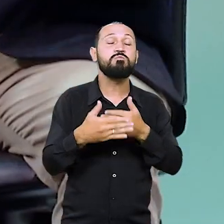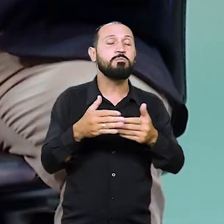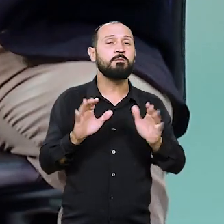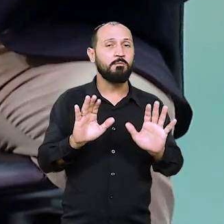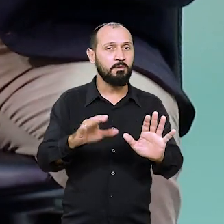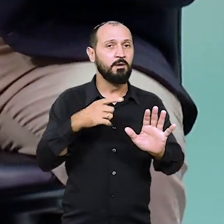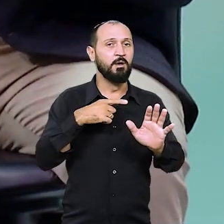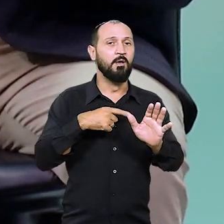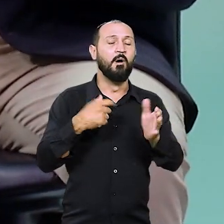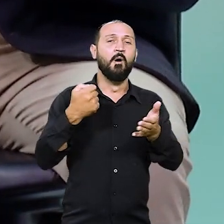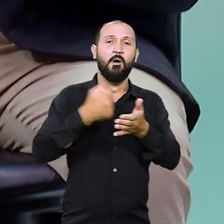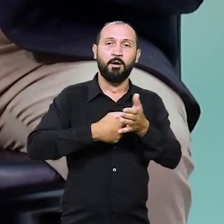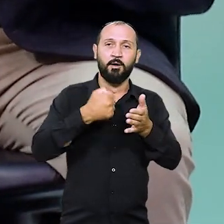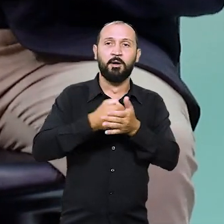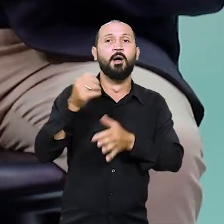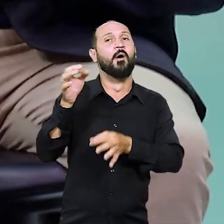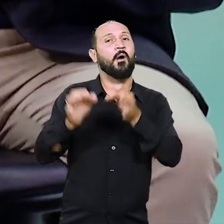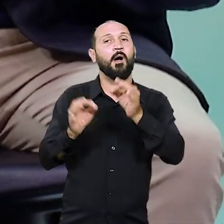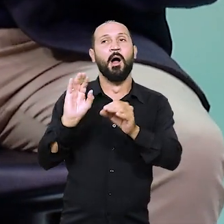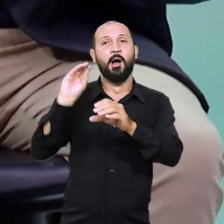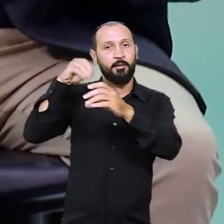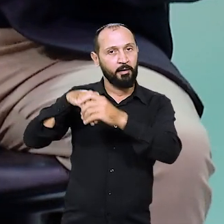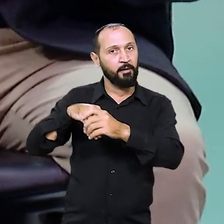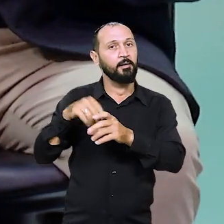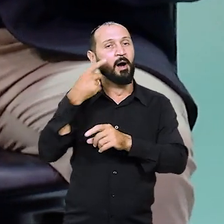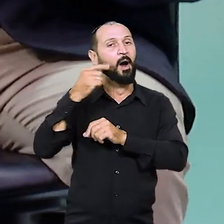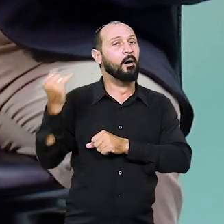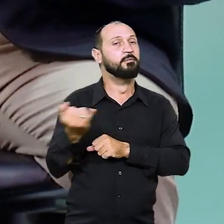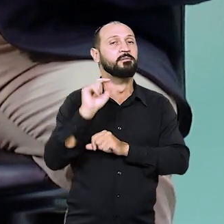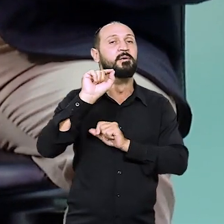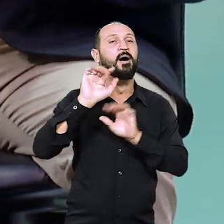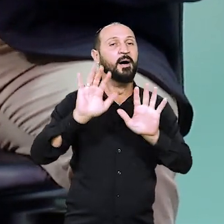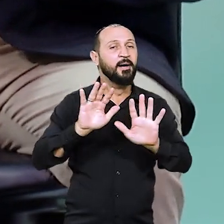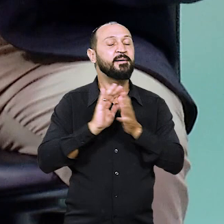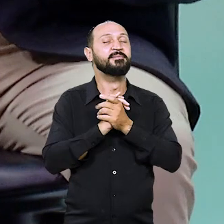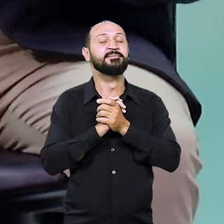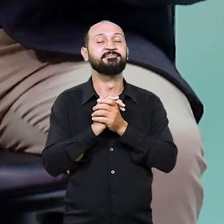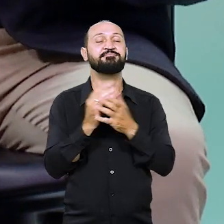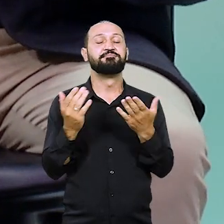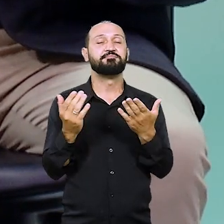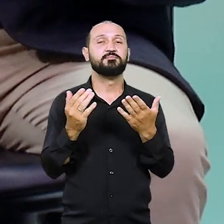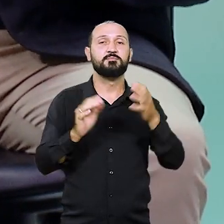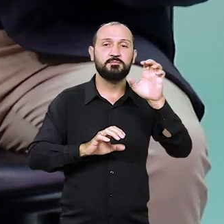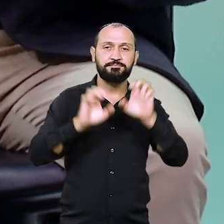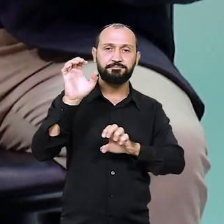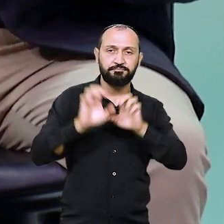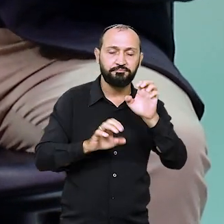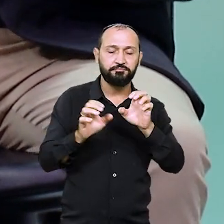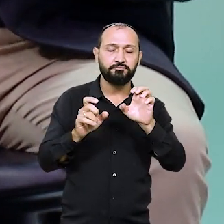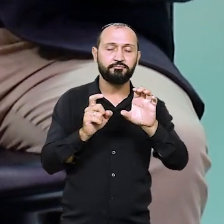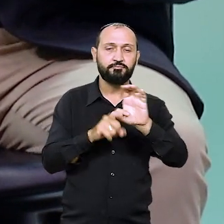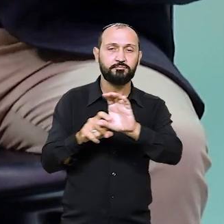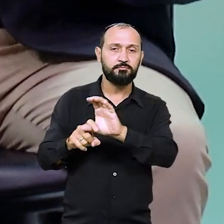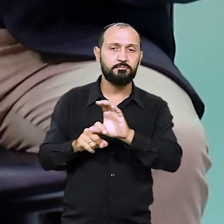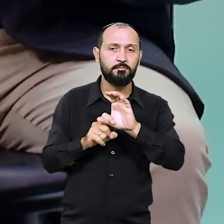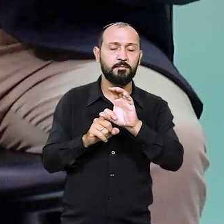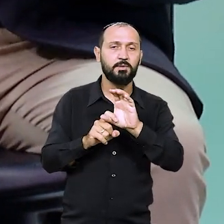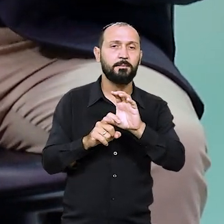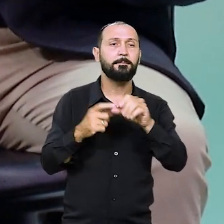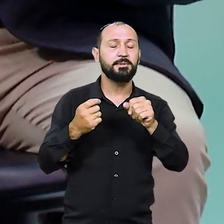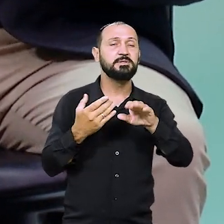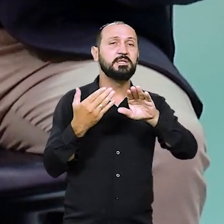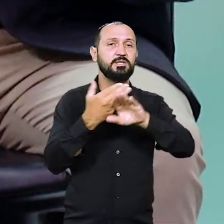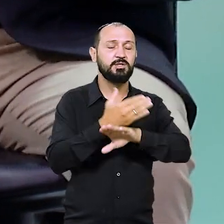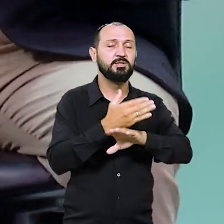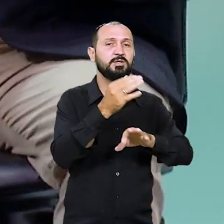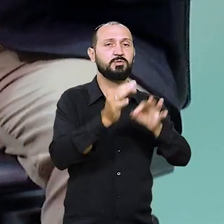Dívida civil, mas desde que seja cobrada judicialmente. Então, isso é importante destacar, né? As empresas, os credores, eles